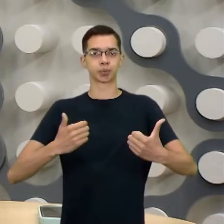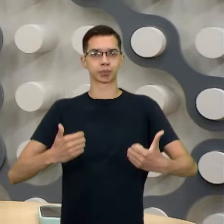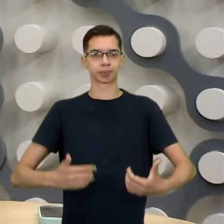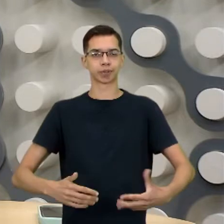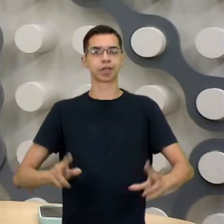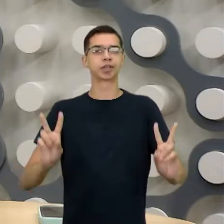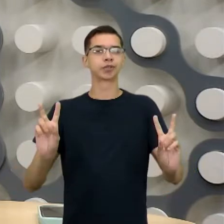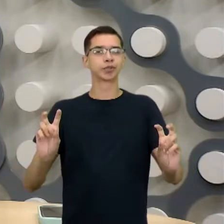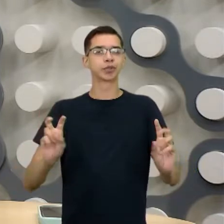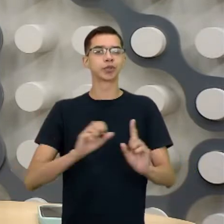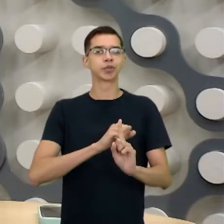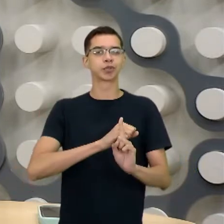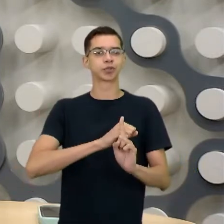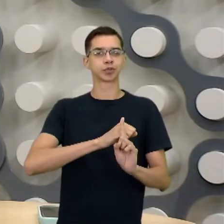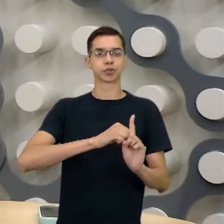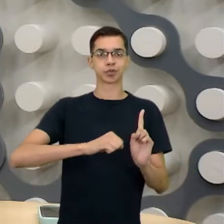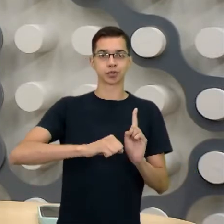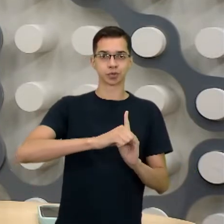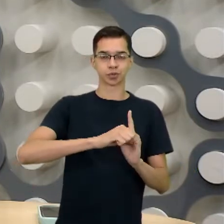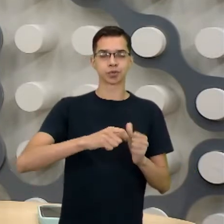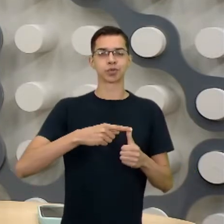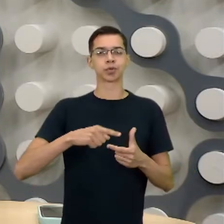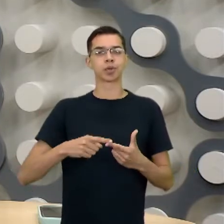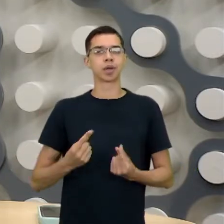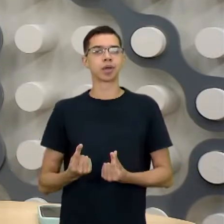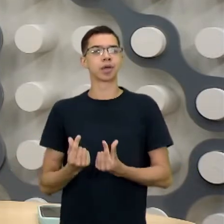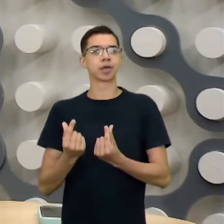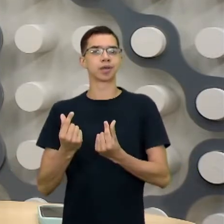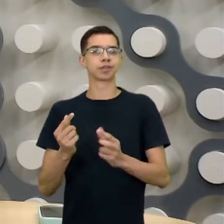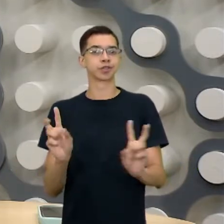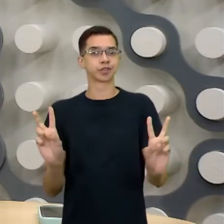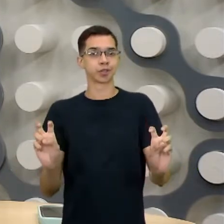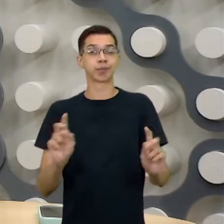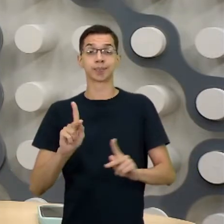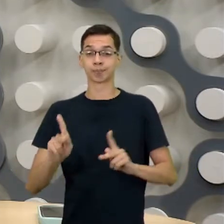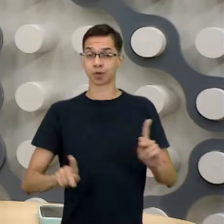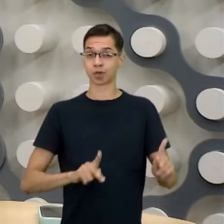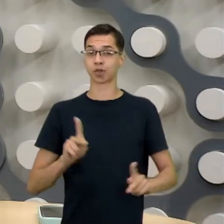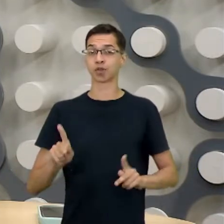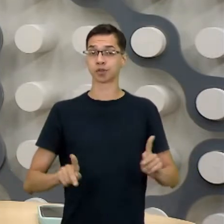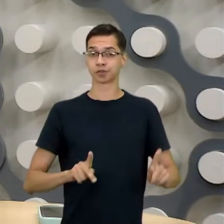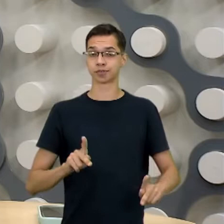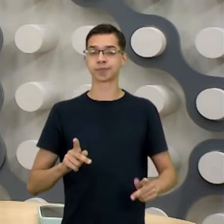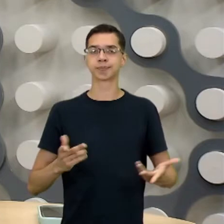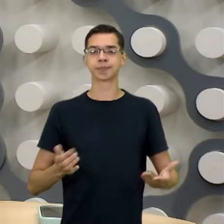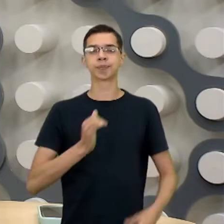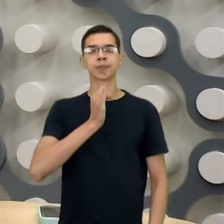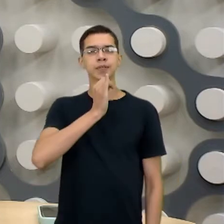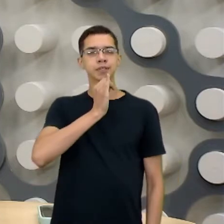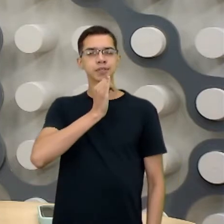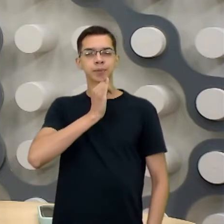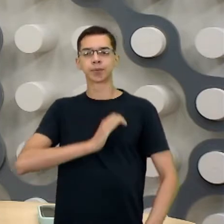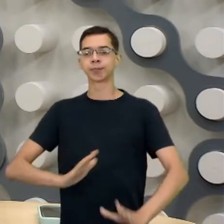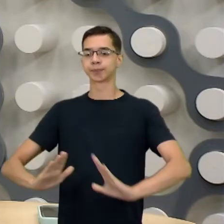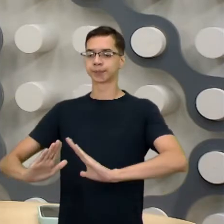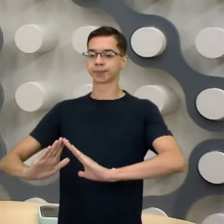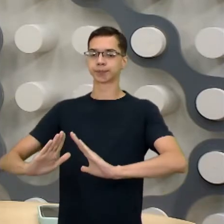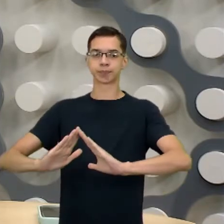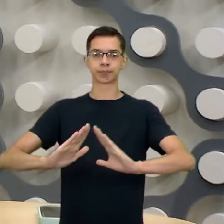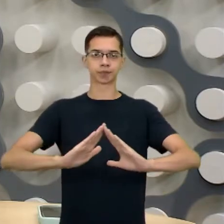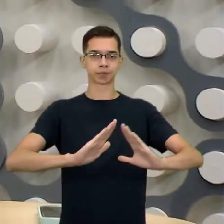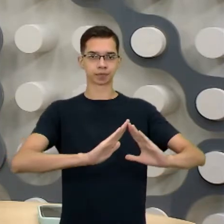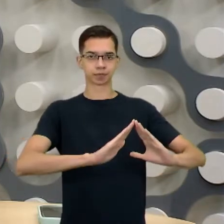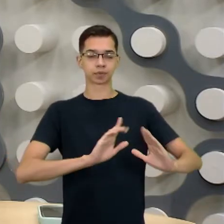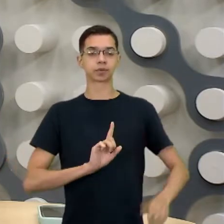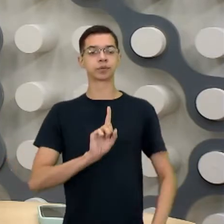e econômico, né, na relação da população, né? Então, se vai na residência da pessoa, vê quantas pessoas moram, né? Por isso que